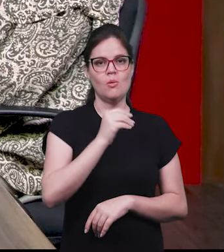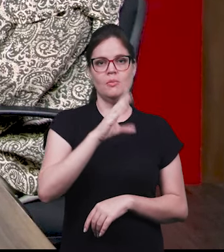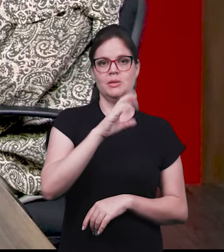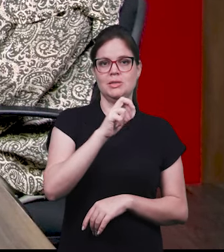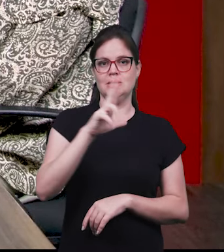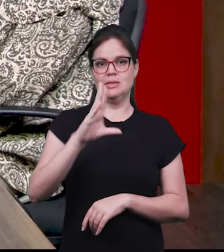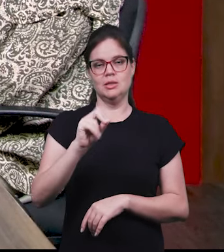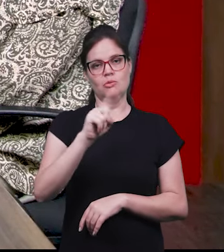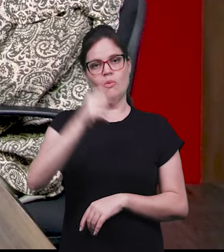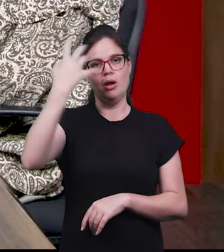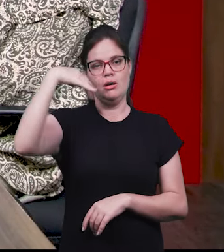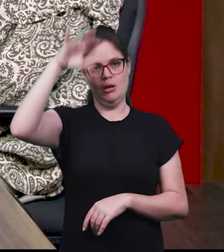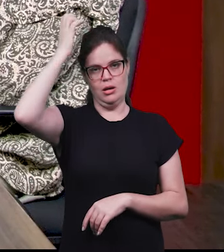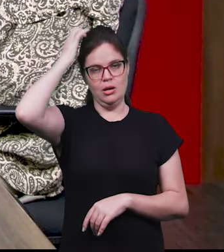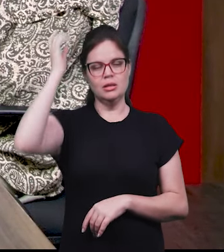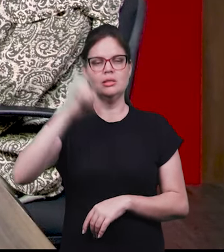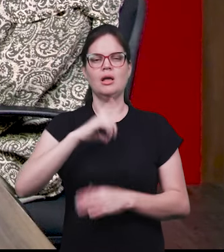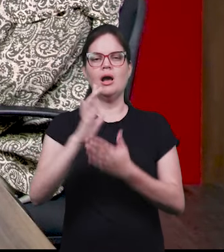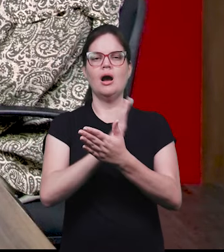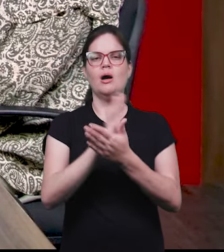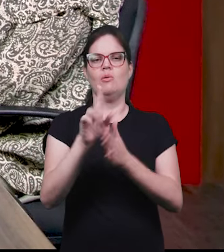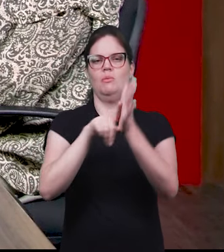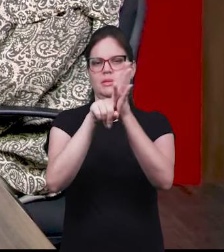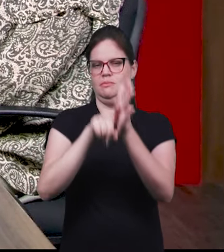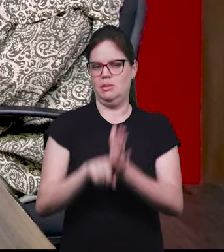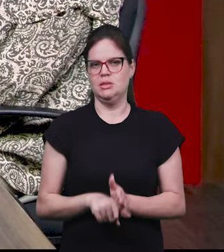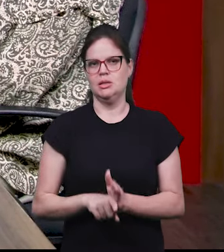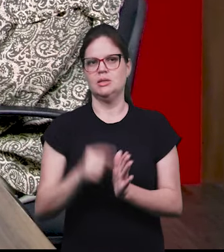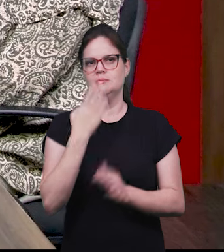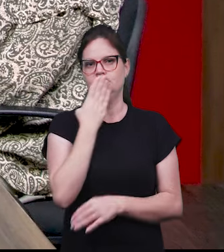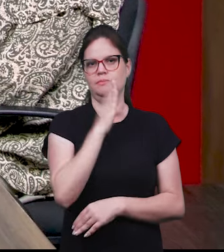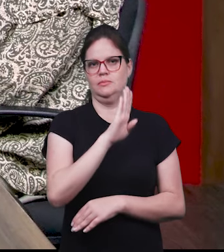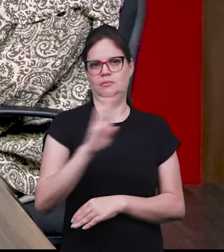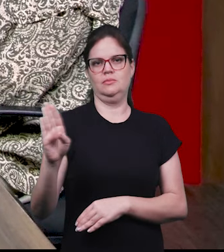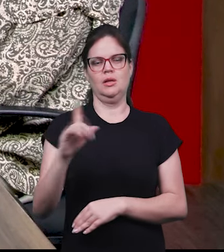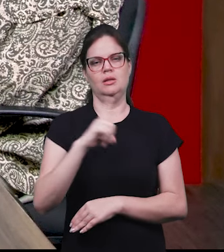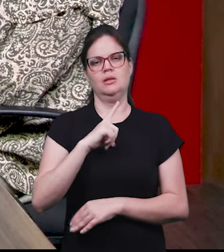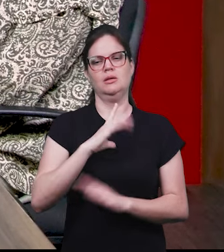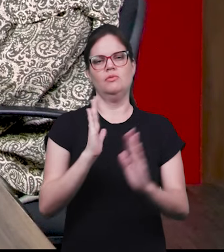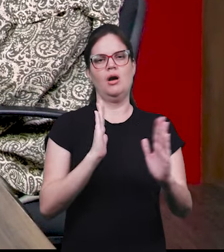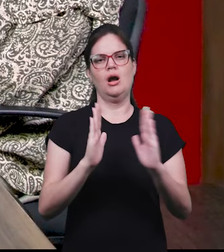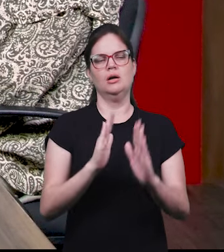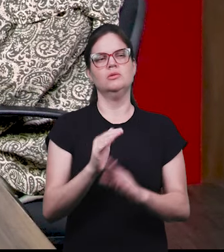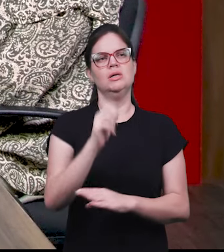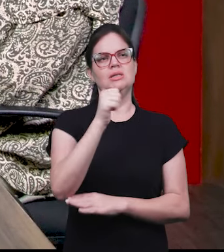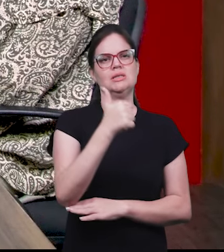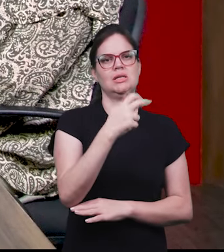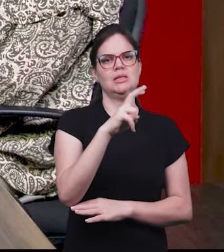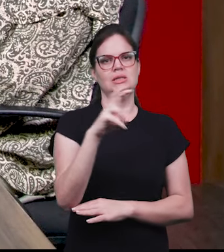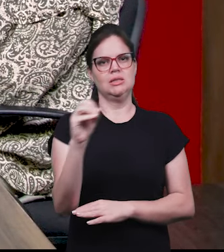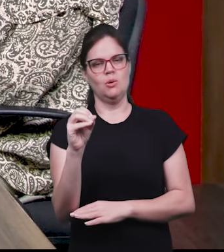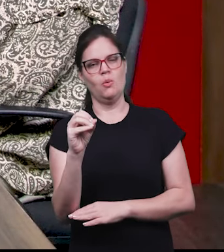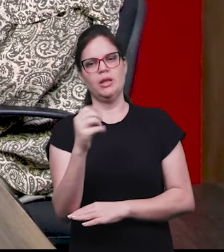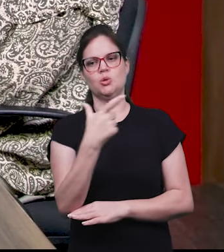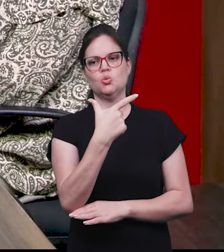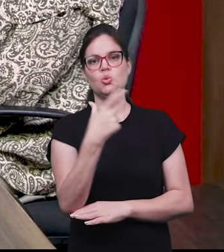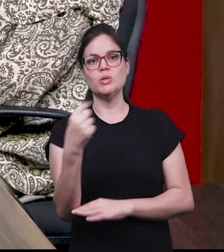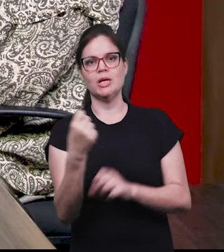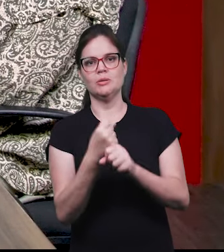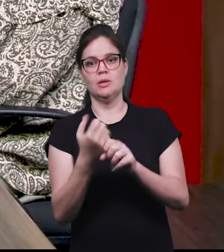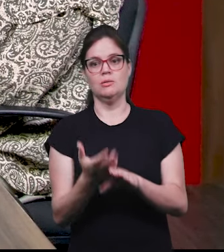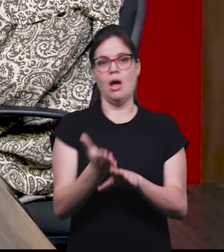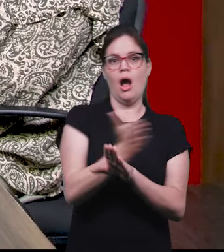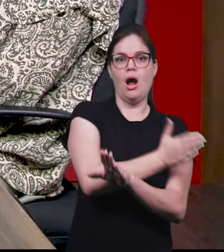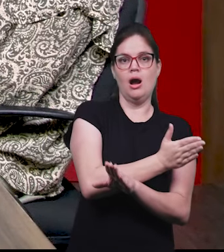segundo até pesquisas bíblicas, históricas, aqui vamos ver que essa promessa foi cerca de 150, 200 anos antes de Ciro existir. O